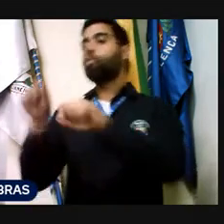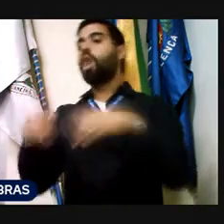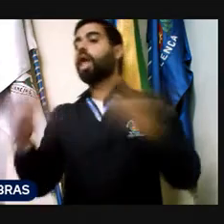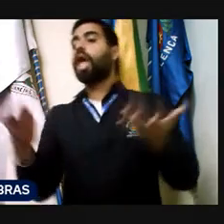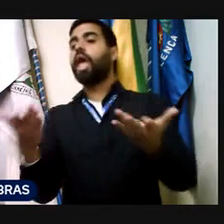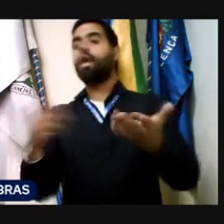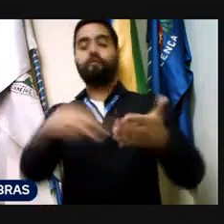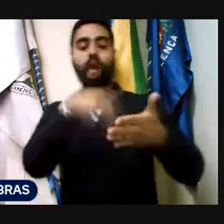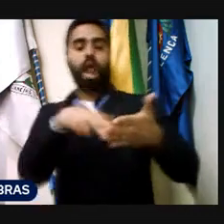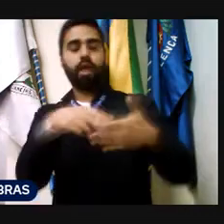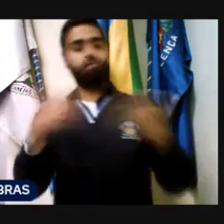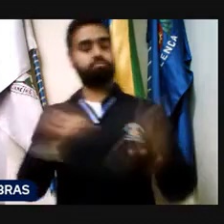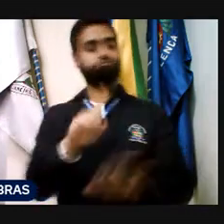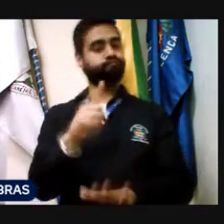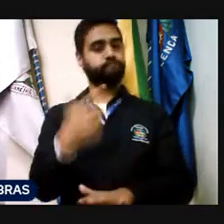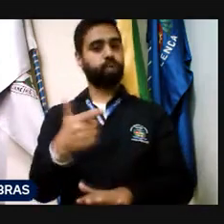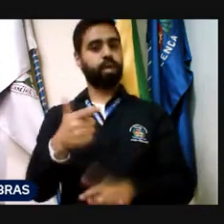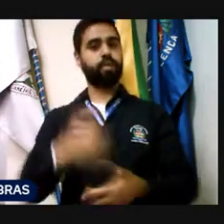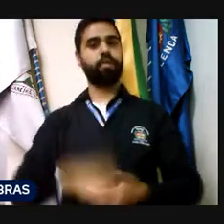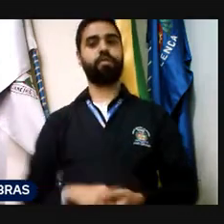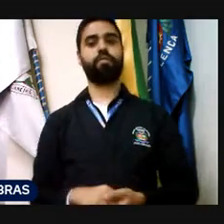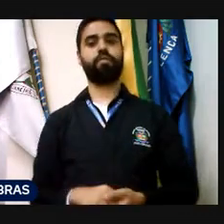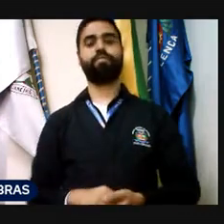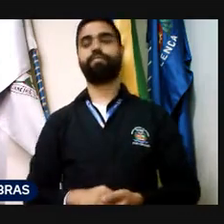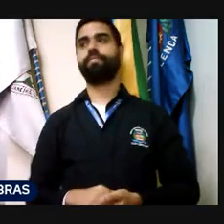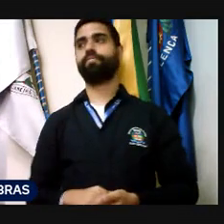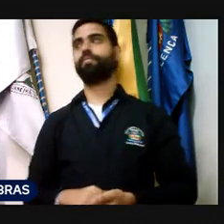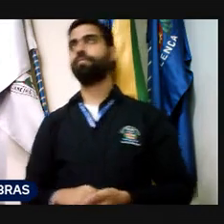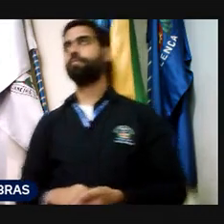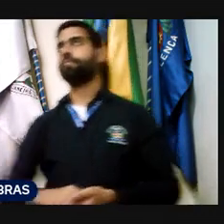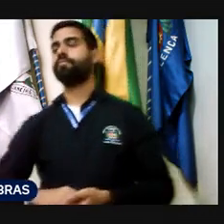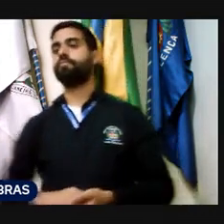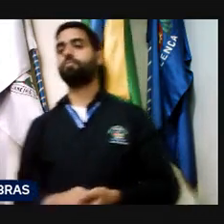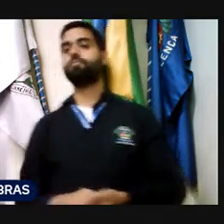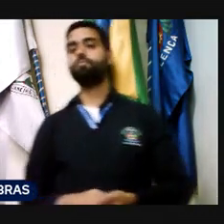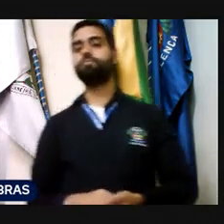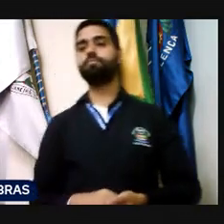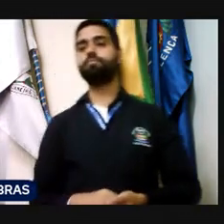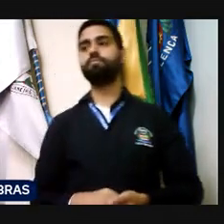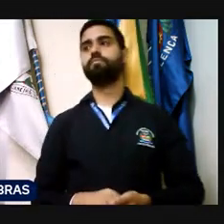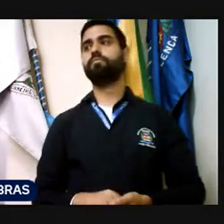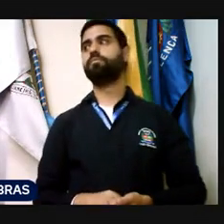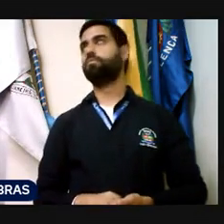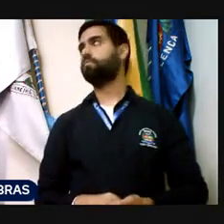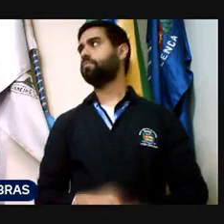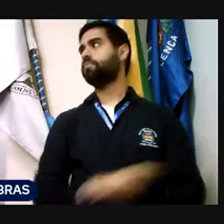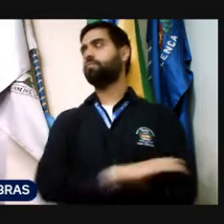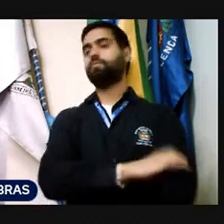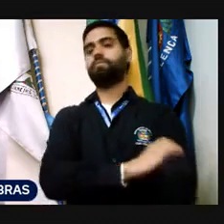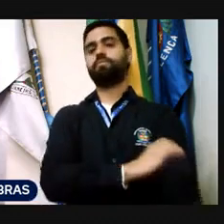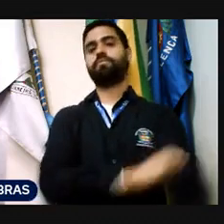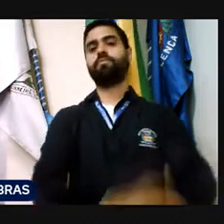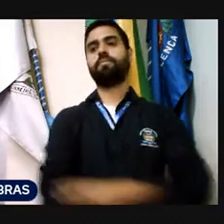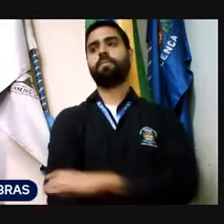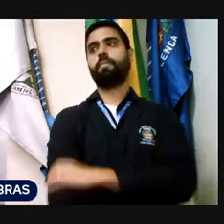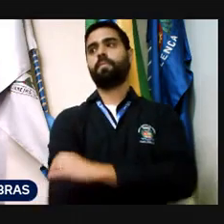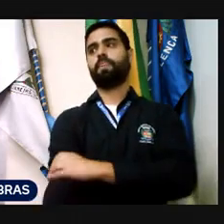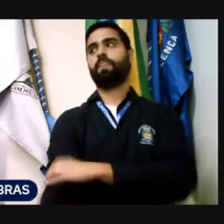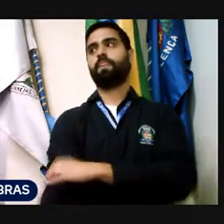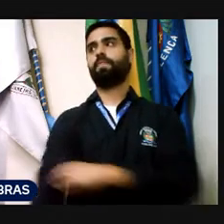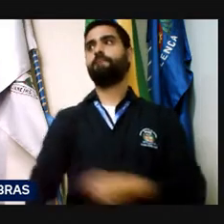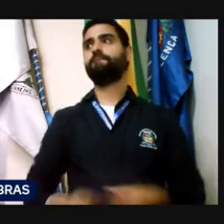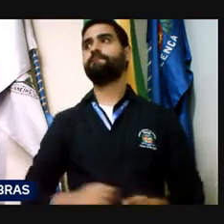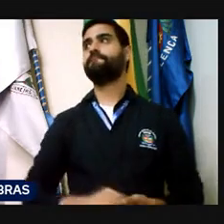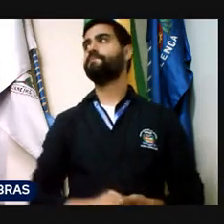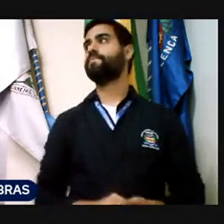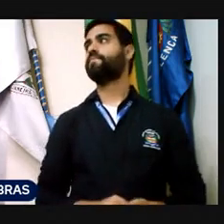nem prejuízo para o outro. Dando prosseguimento à reunião, peço à vereadora Fabiane que faça a leitura dos requerimentos. Presidente,